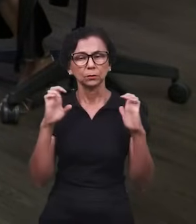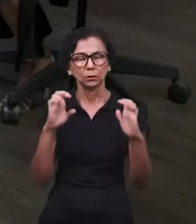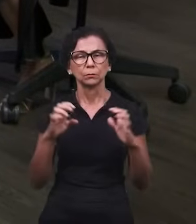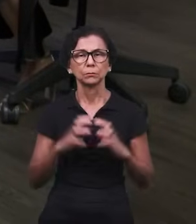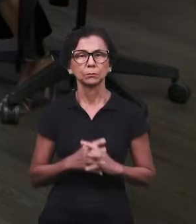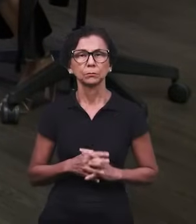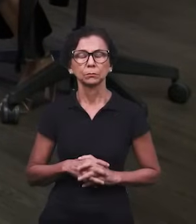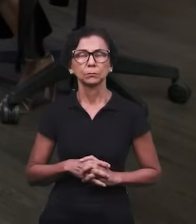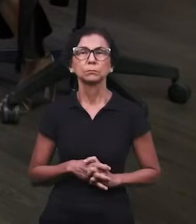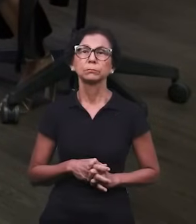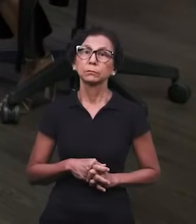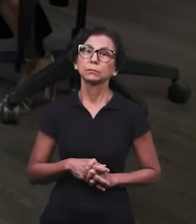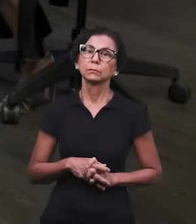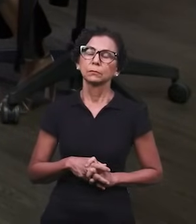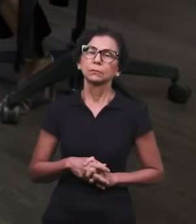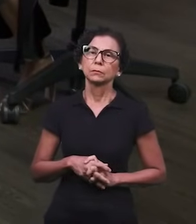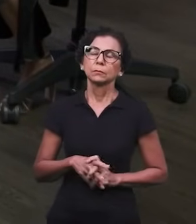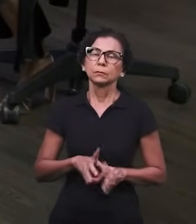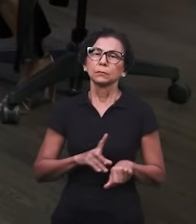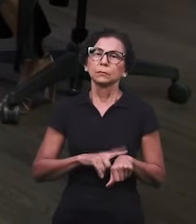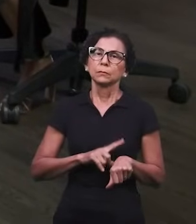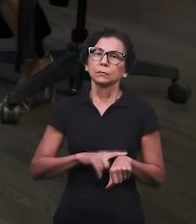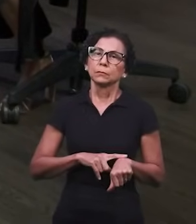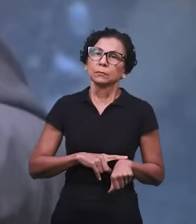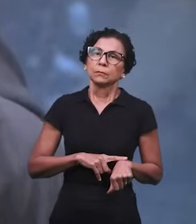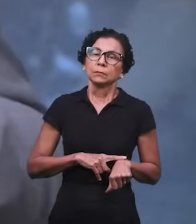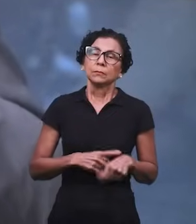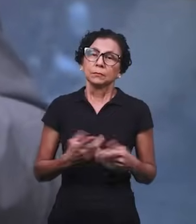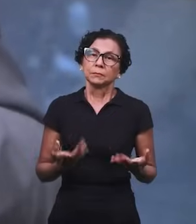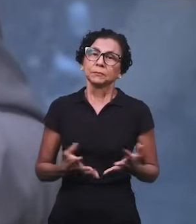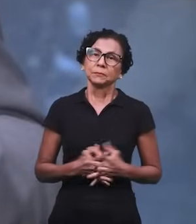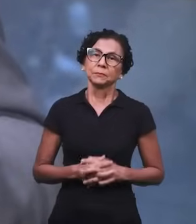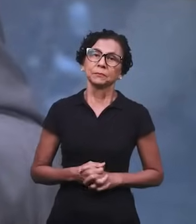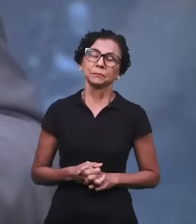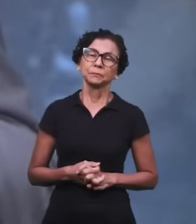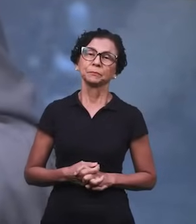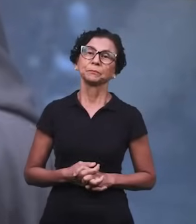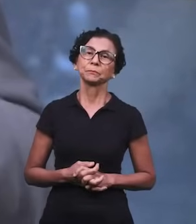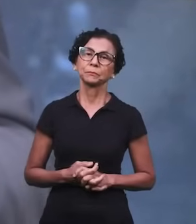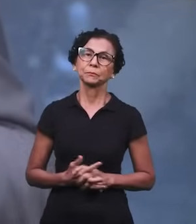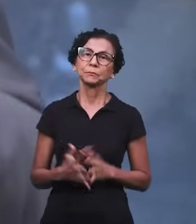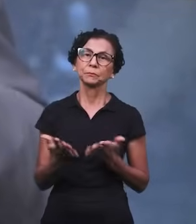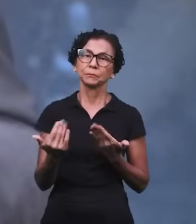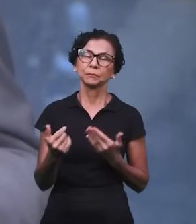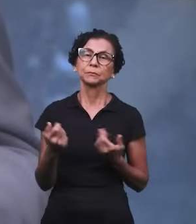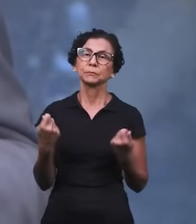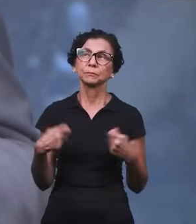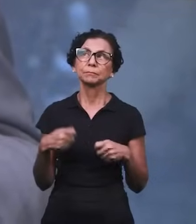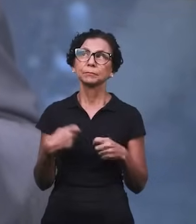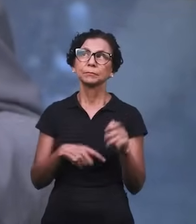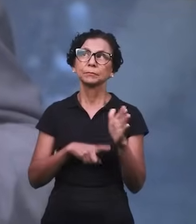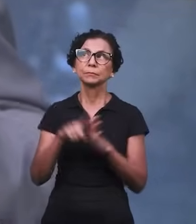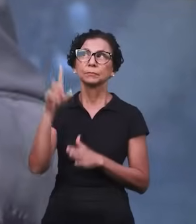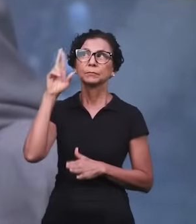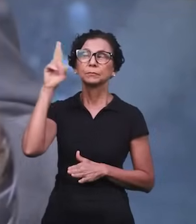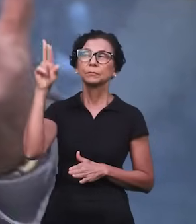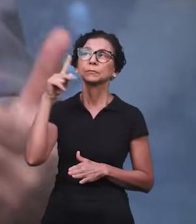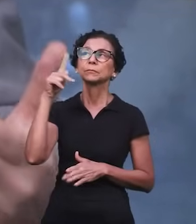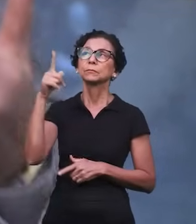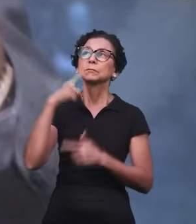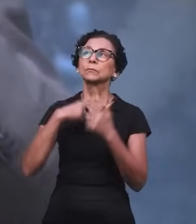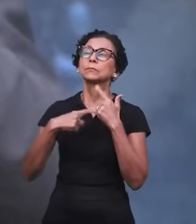toda criatura. Então é um momento, é uma pergunta que o jovem universitário precisa fazer ao Senhor. Qual o